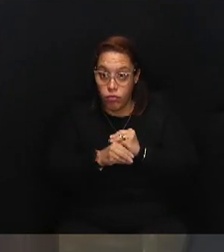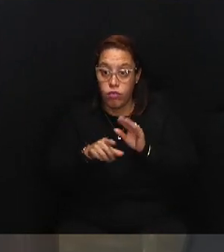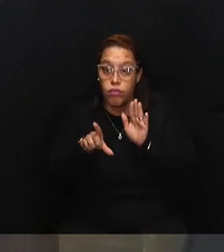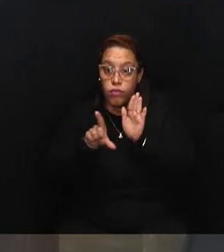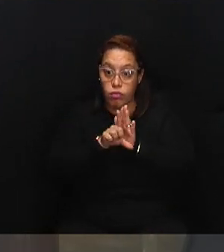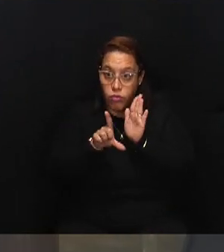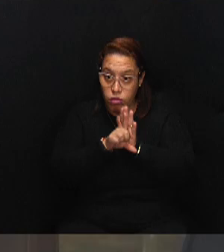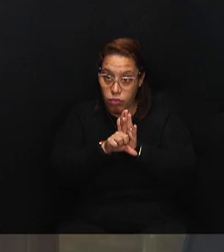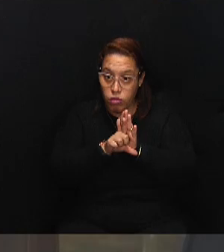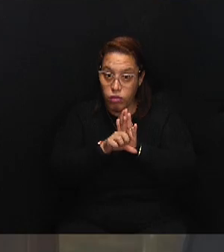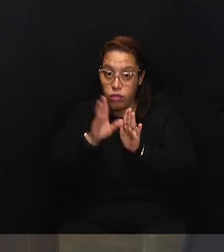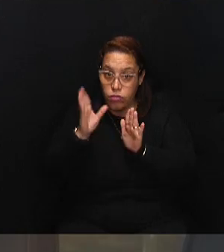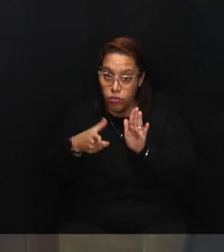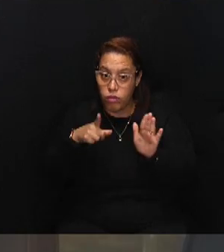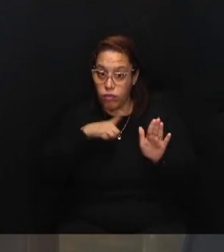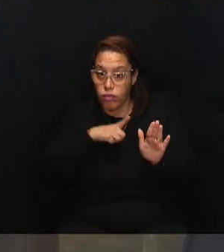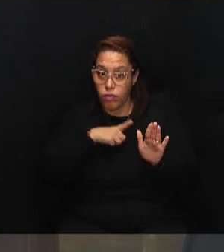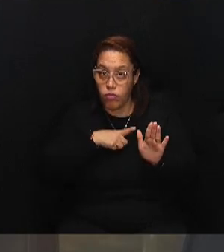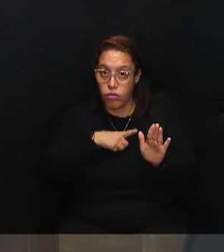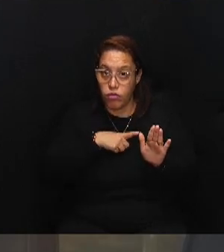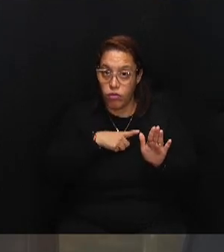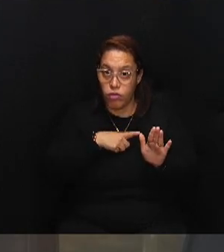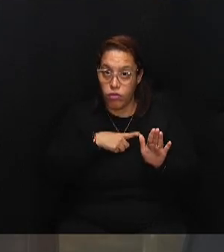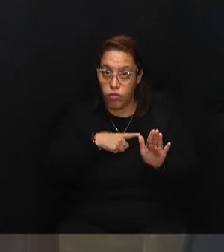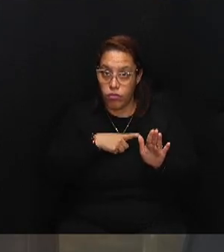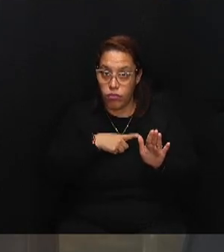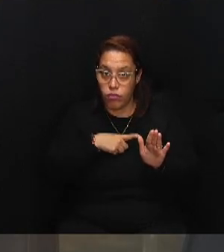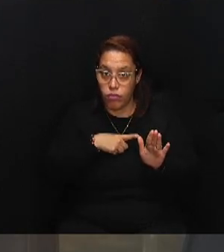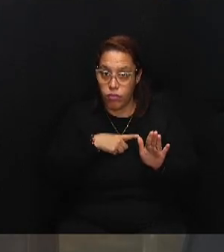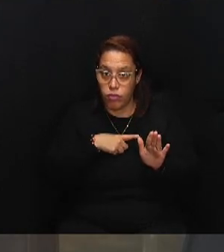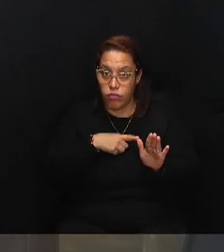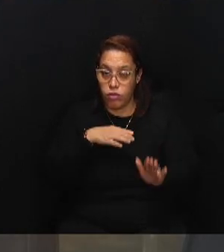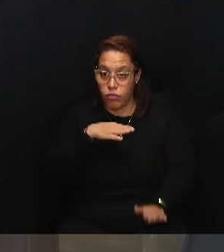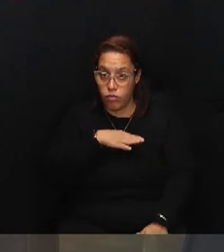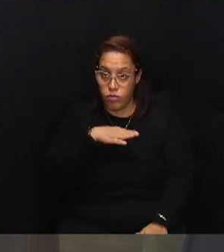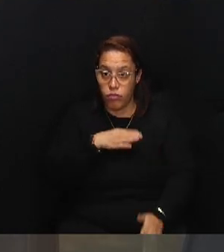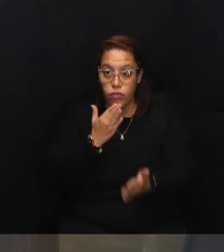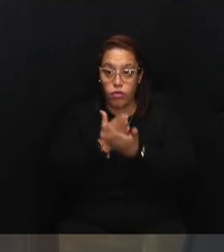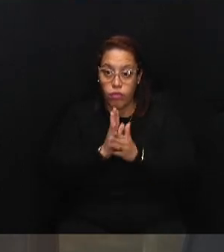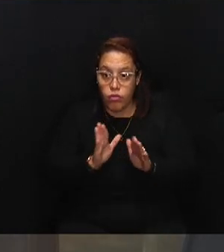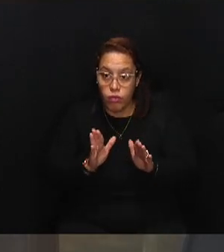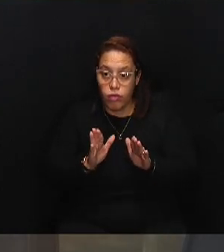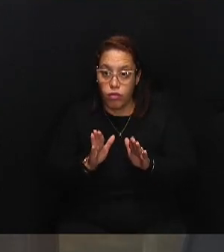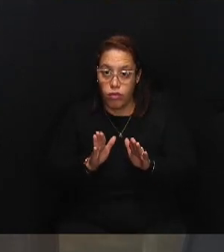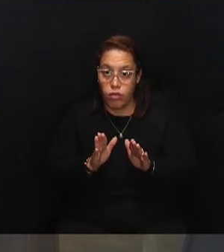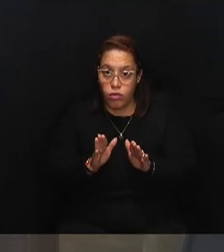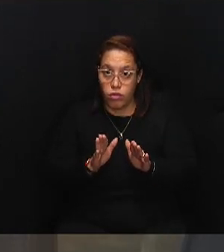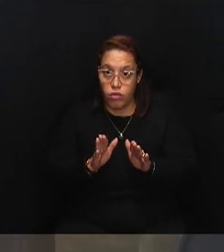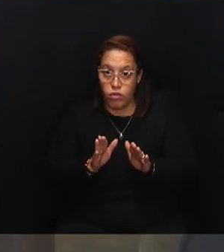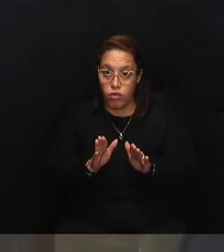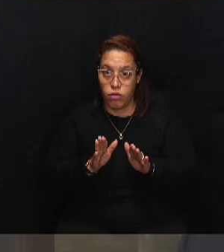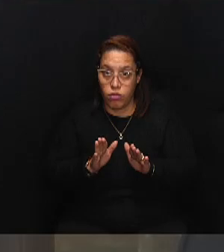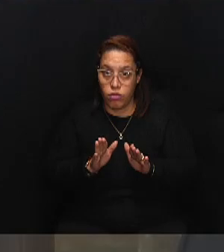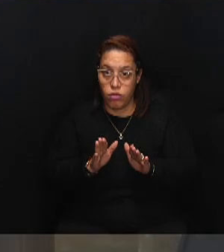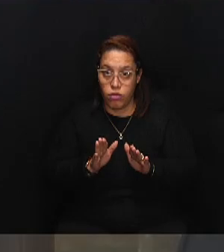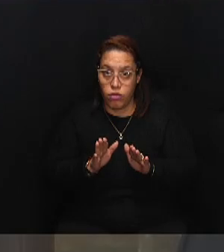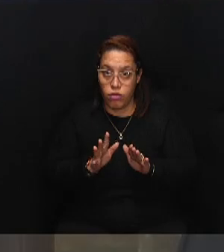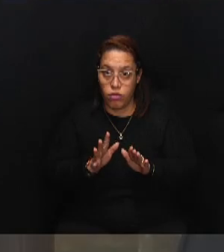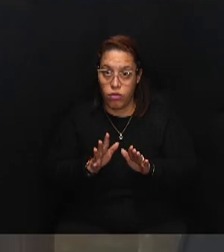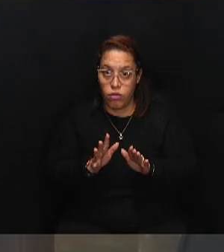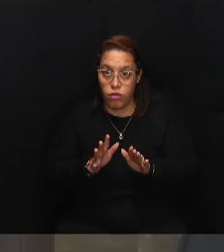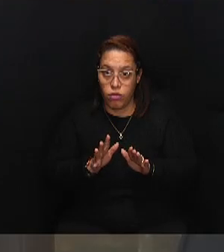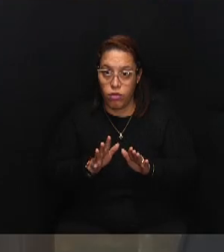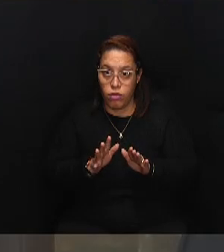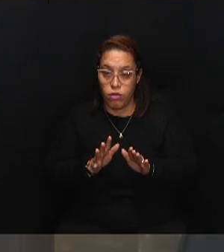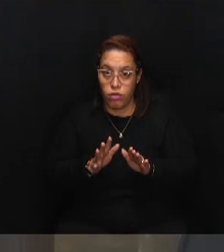lei, se a lei de municipal acabou, se isentou ela, sumiu no